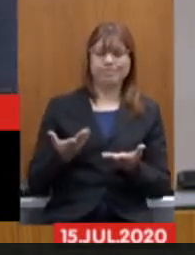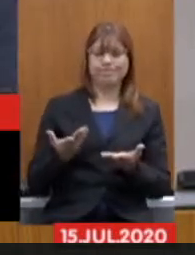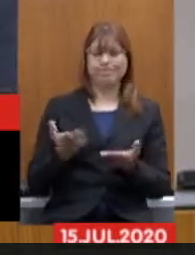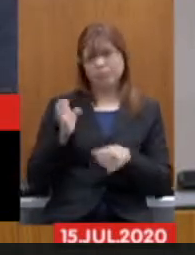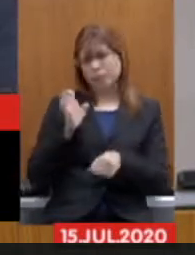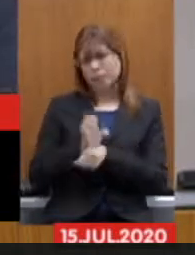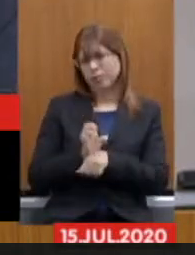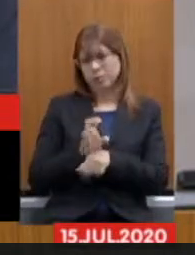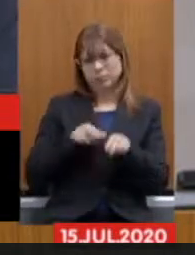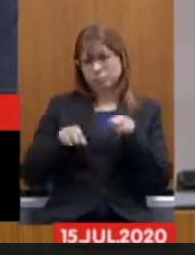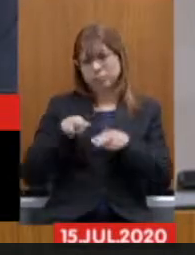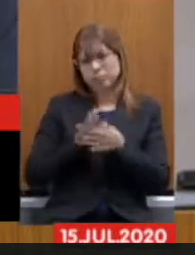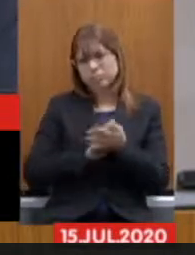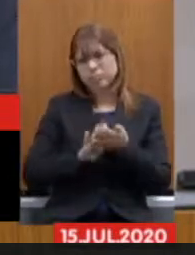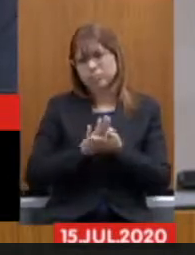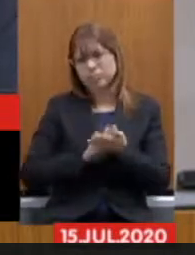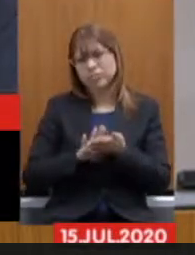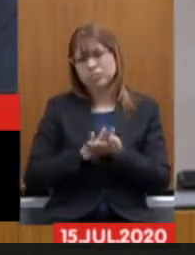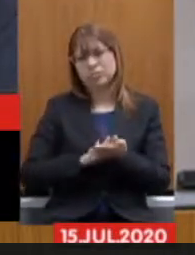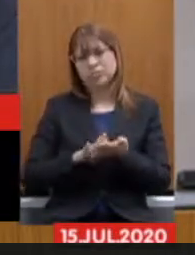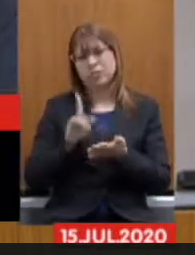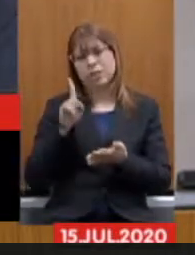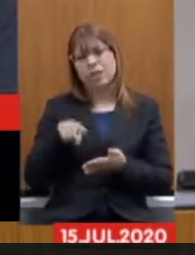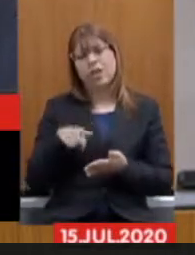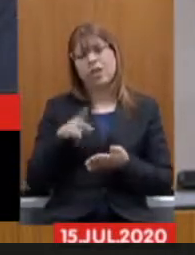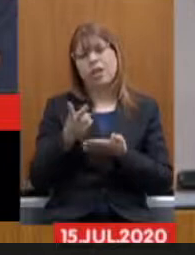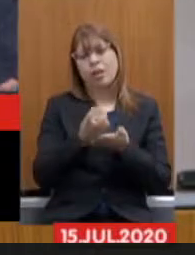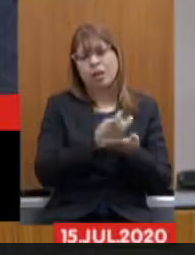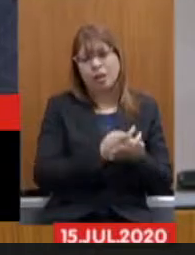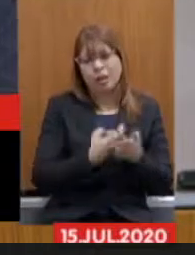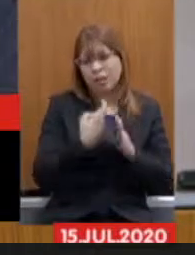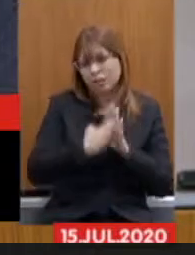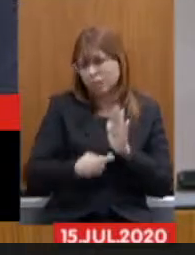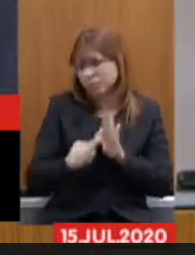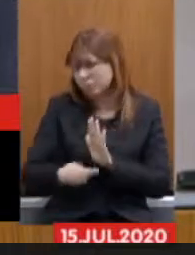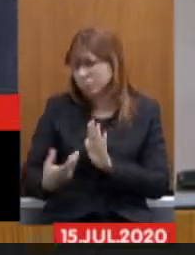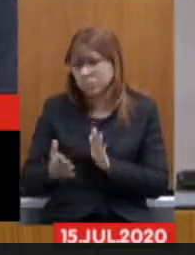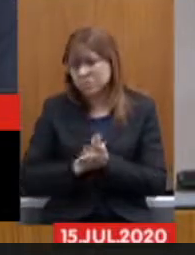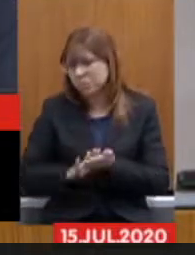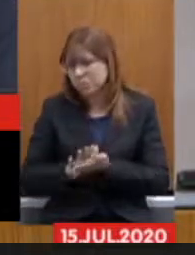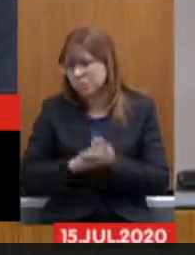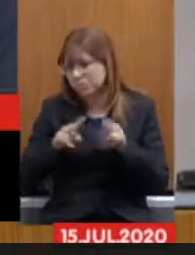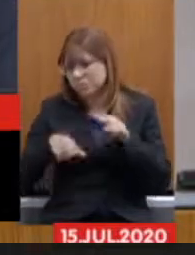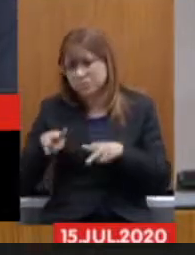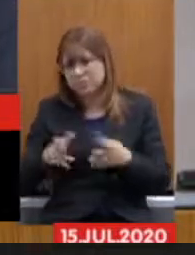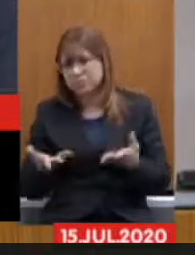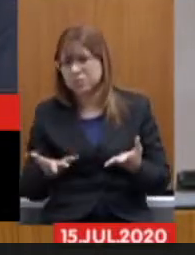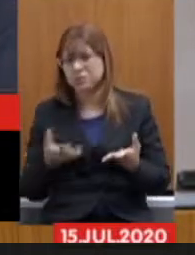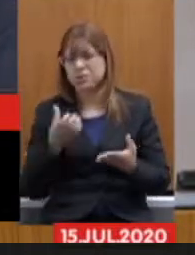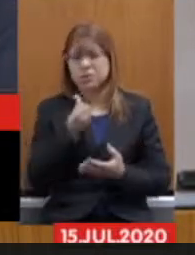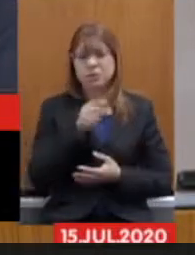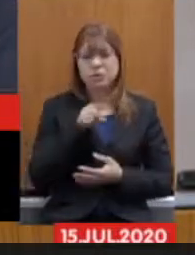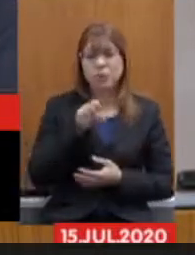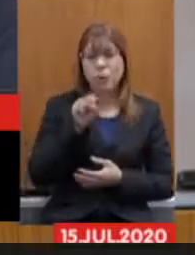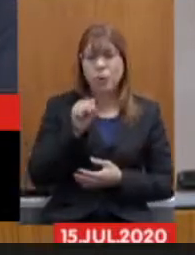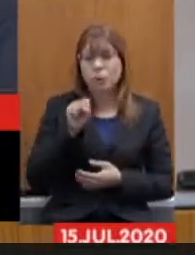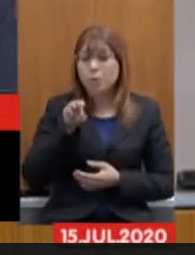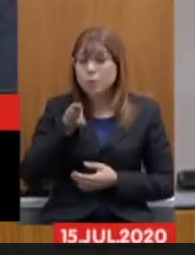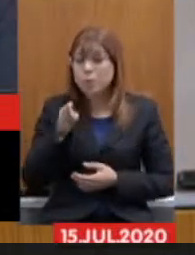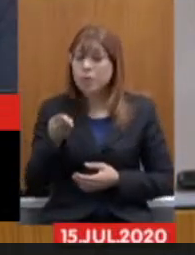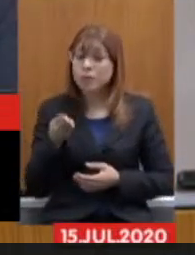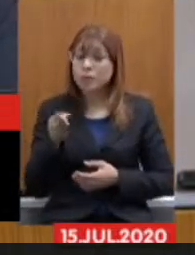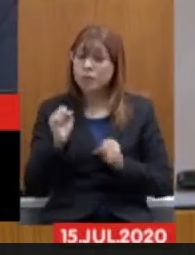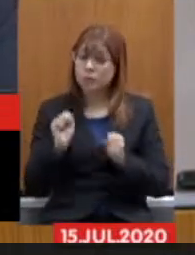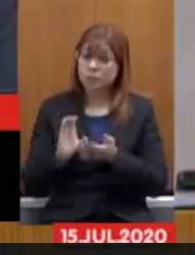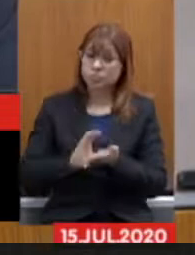revisão da chamados regimes especiais de tributação que concederam 16 ponto oito bilhões em